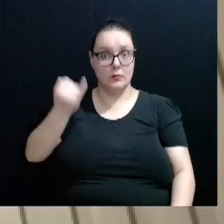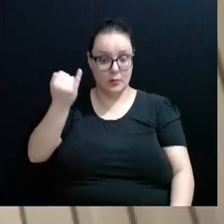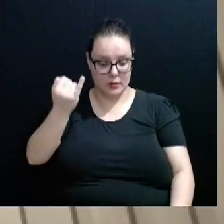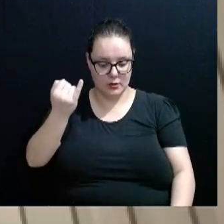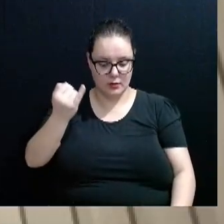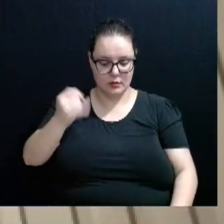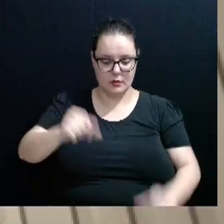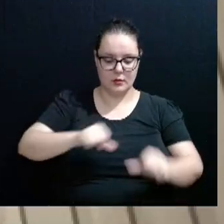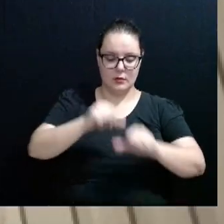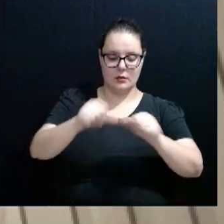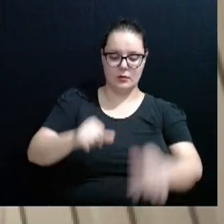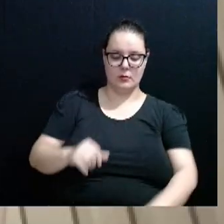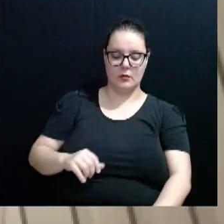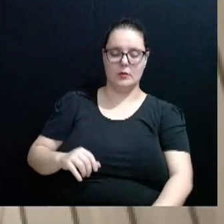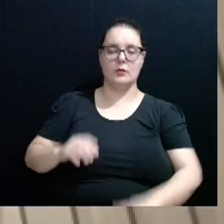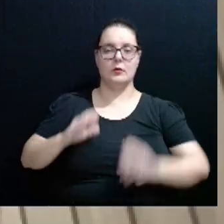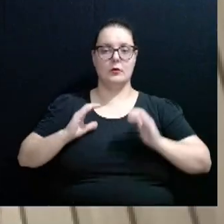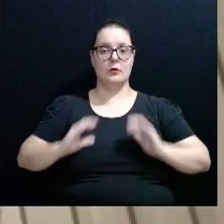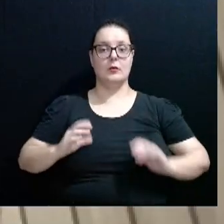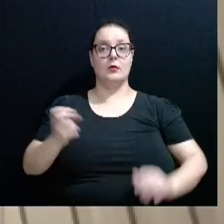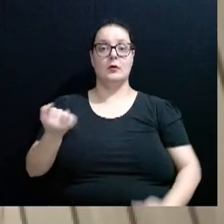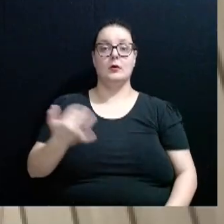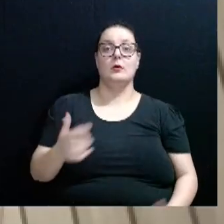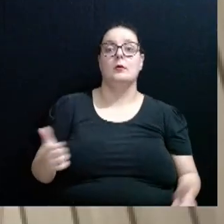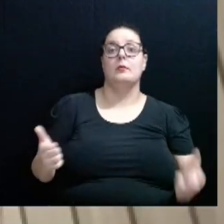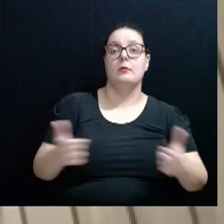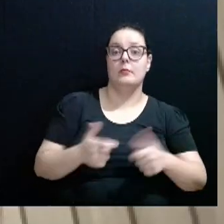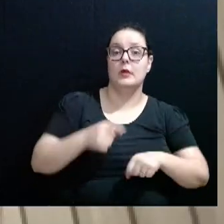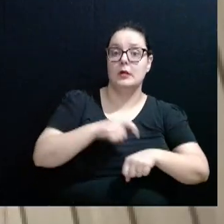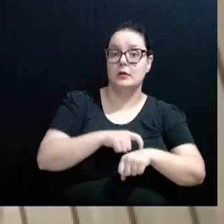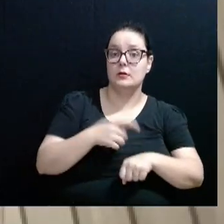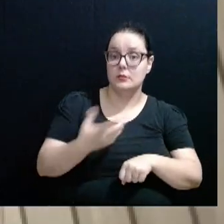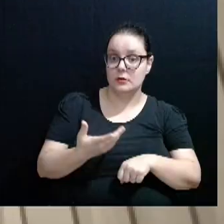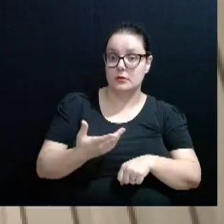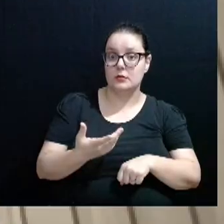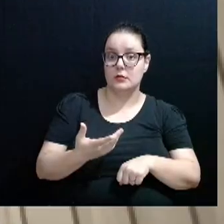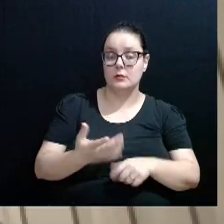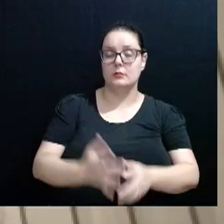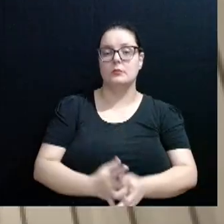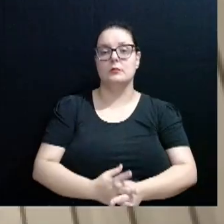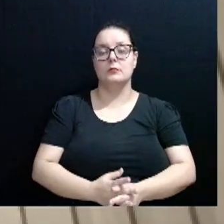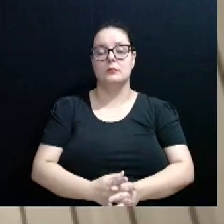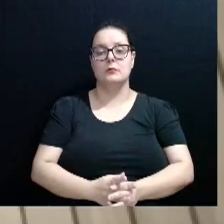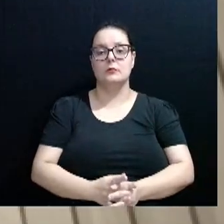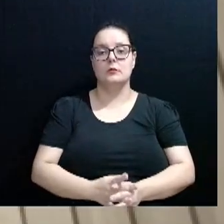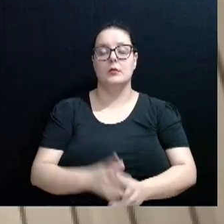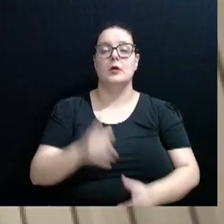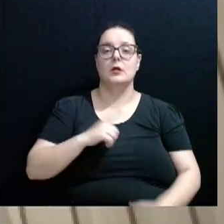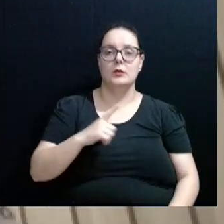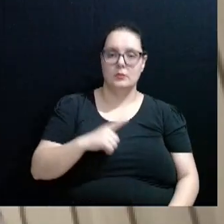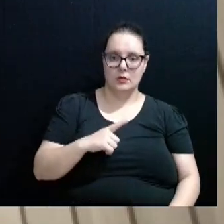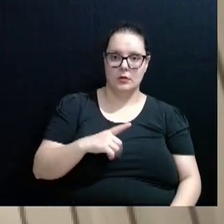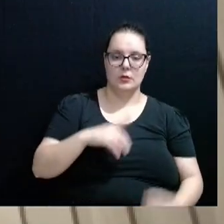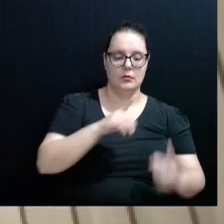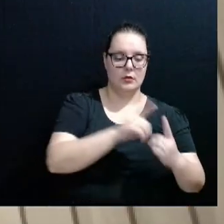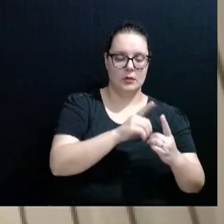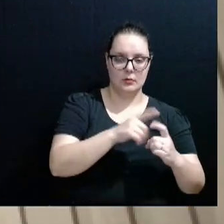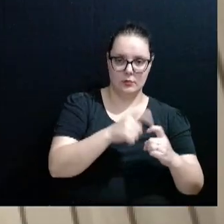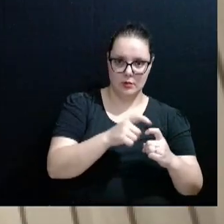conduta. Quanto menos tempo ela tiver entre o atendimento médico e